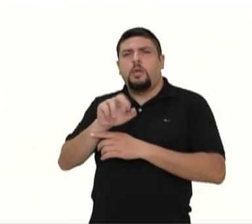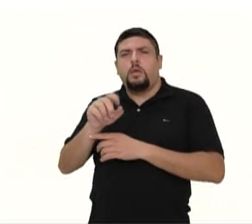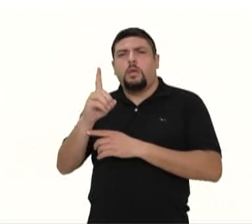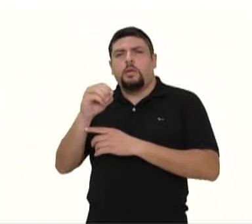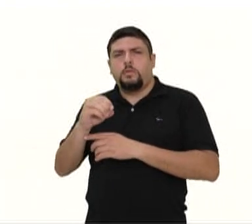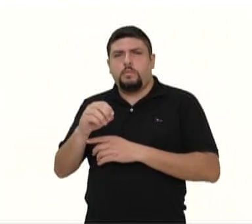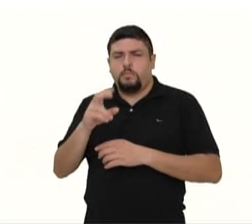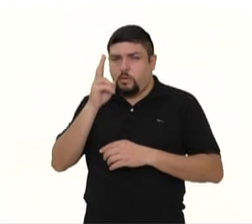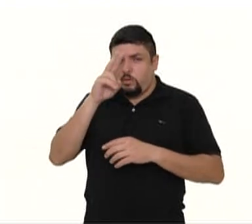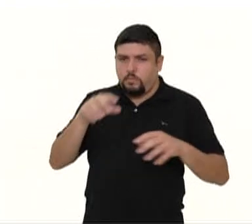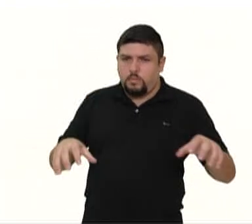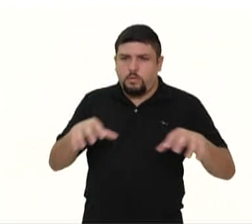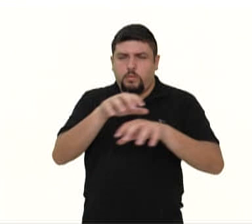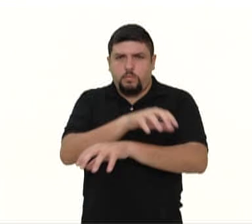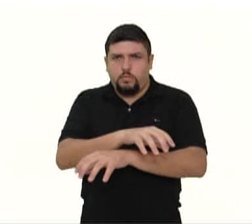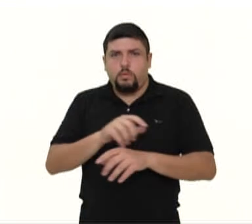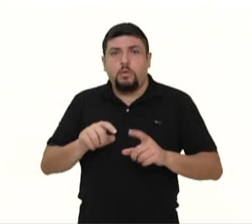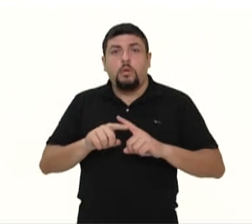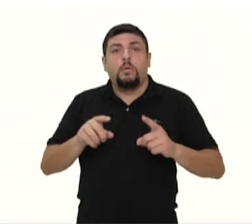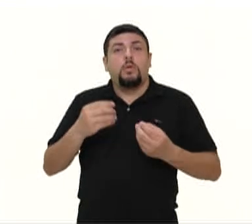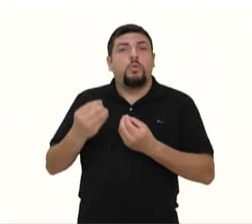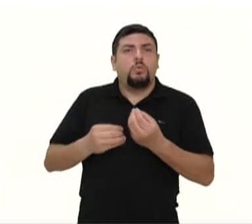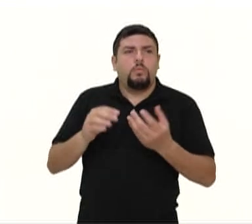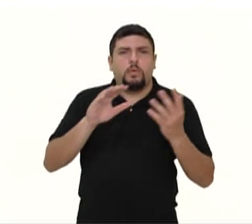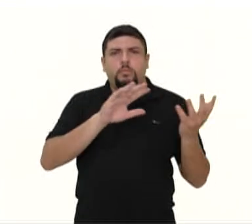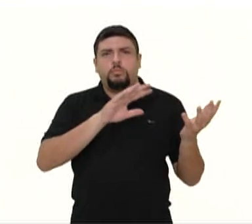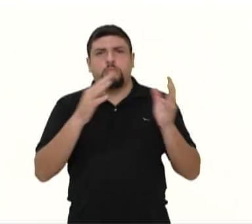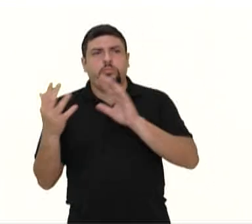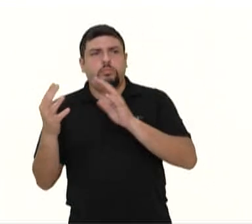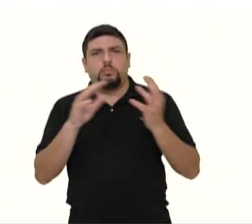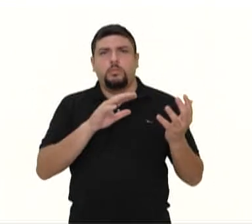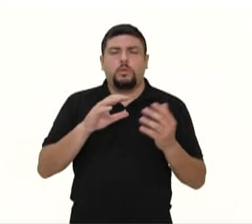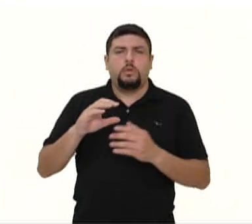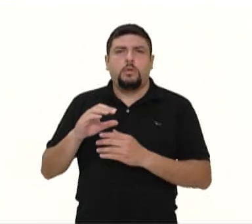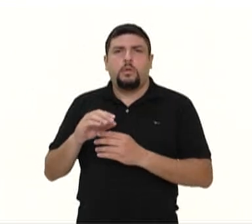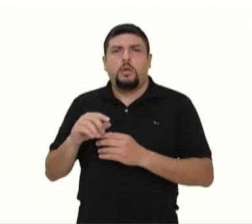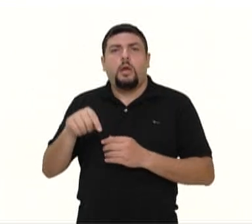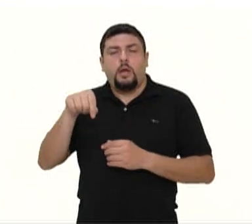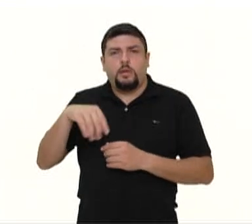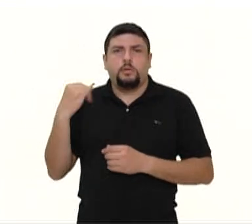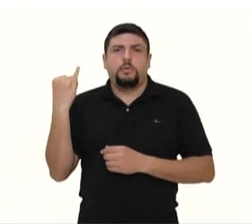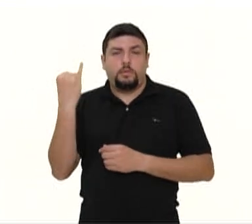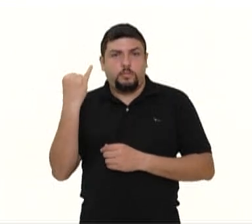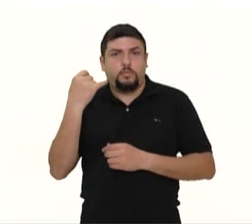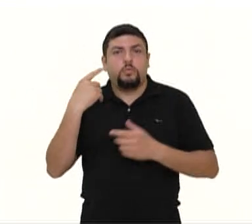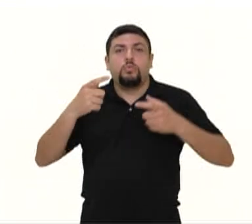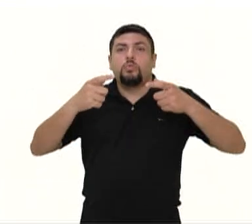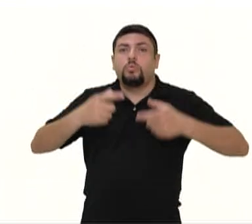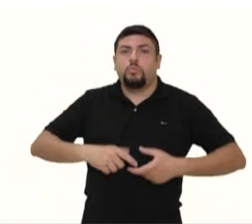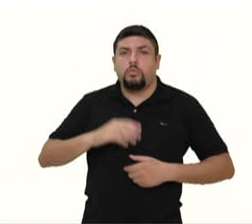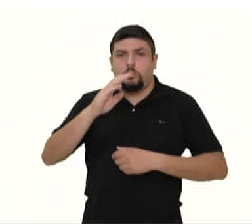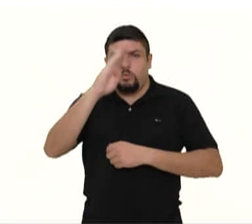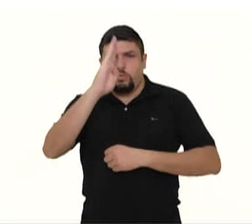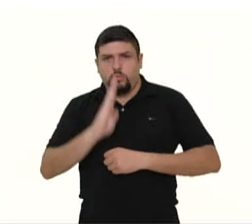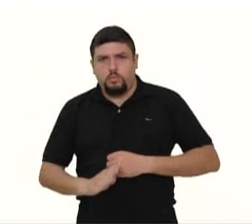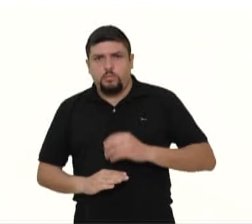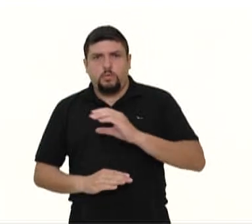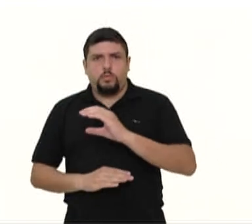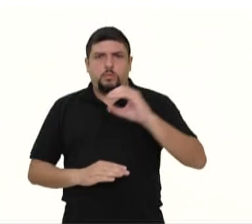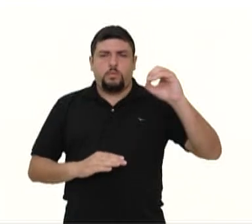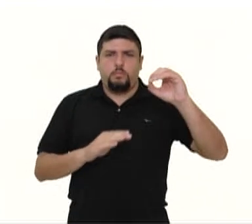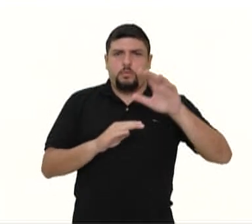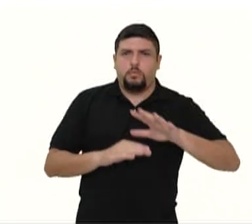Cerrado também é o nome do domínio morfoclimático, bastante importante ali no centro, né, do país, uma confluência de vários